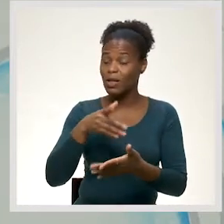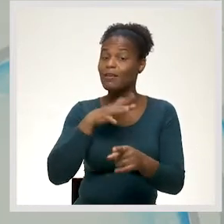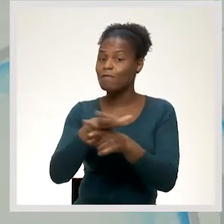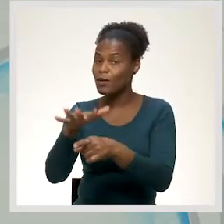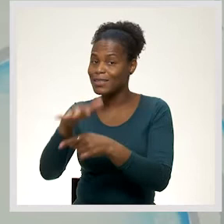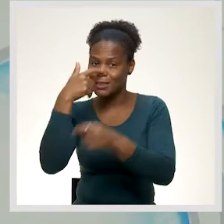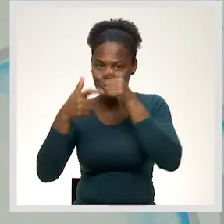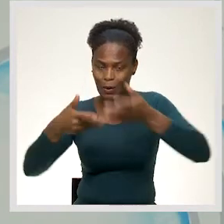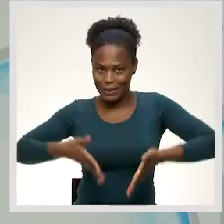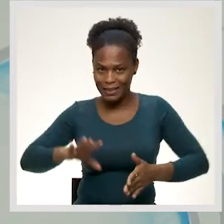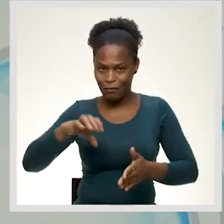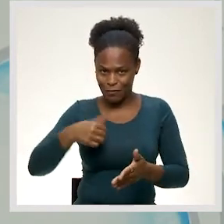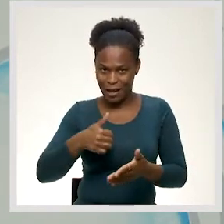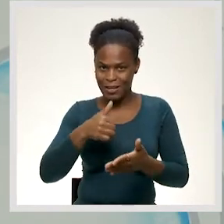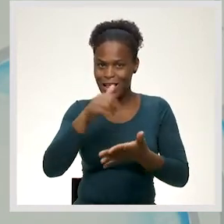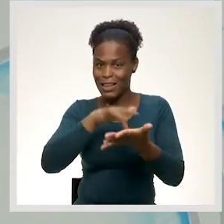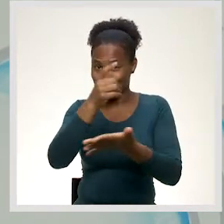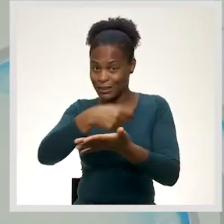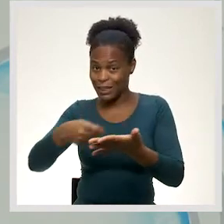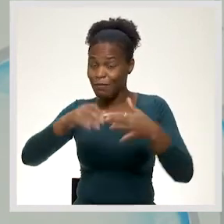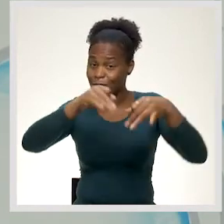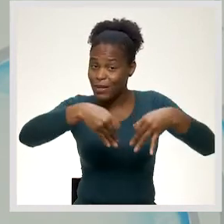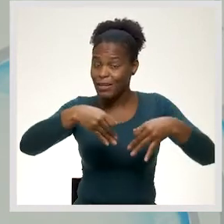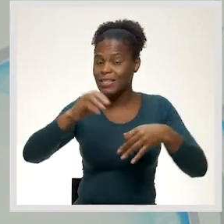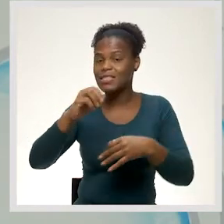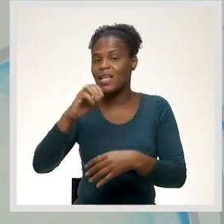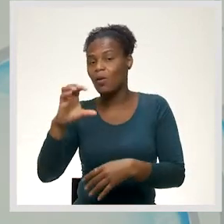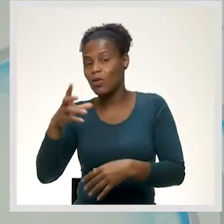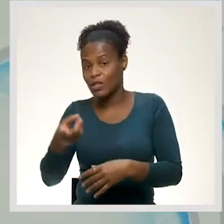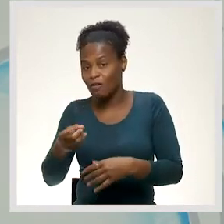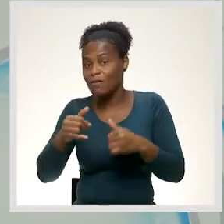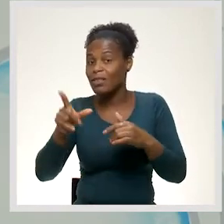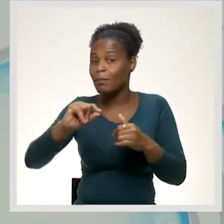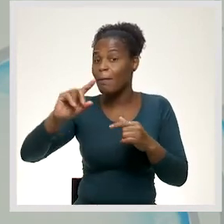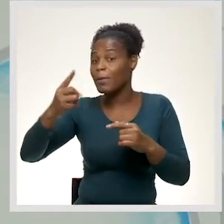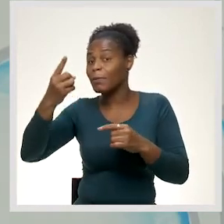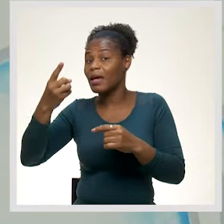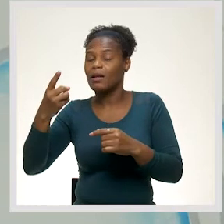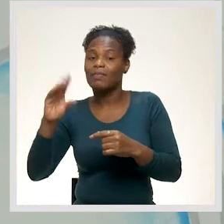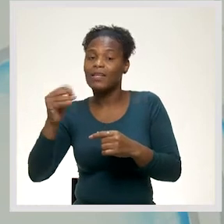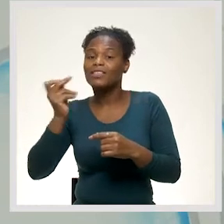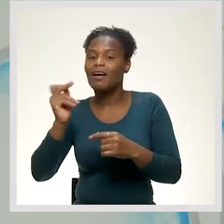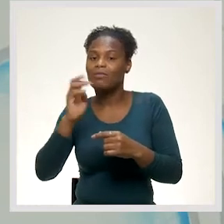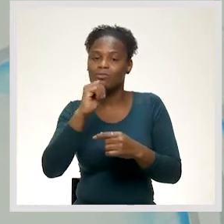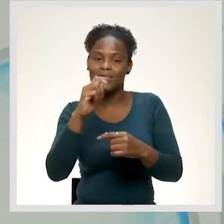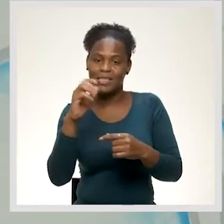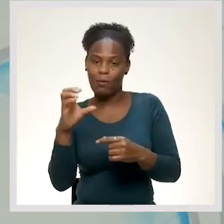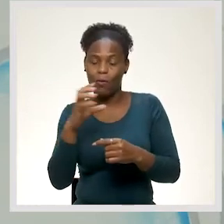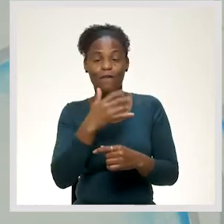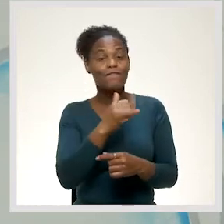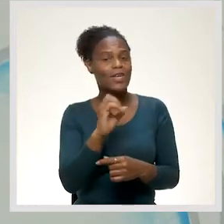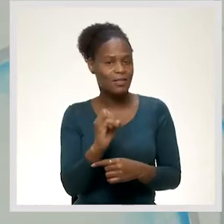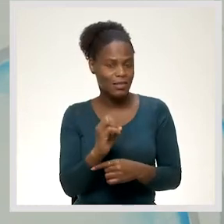escritores cabo-verdianos dos finais do século XIX e também nas primeiras décadas do século XX.